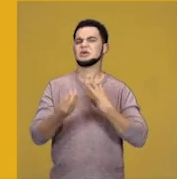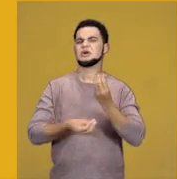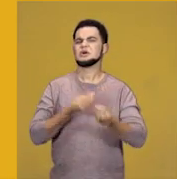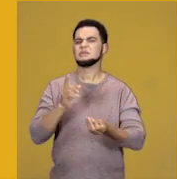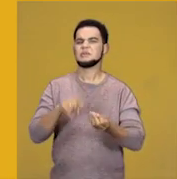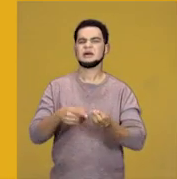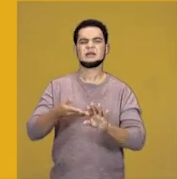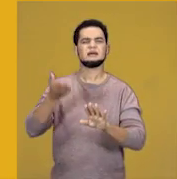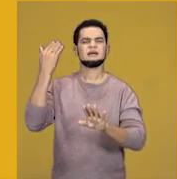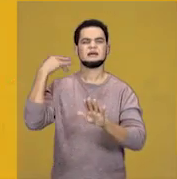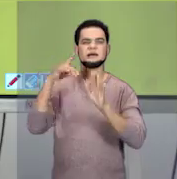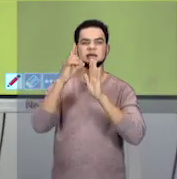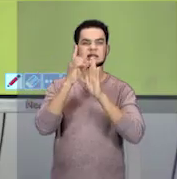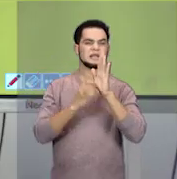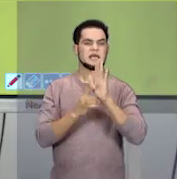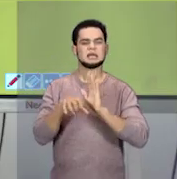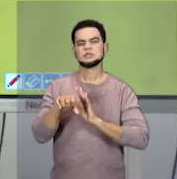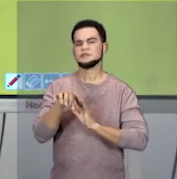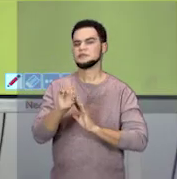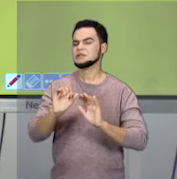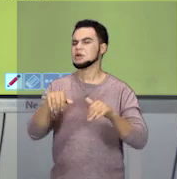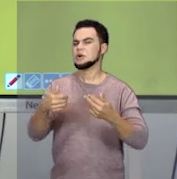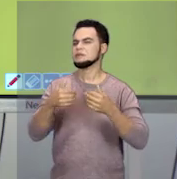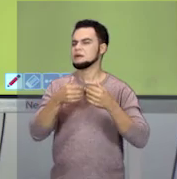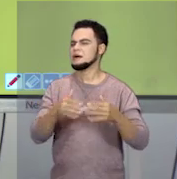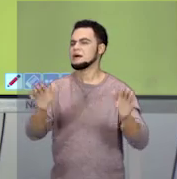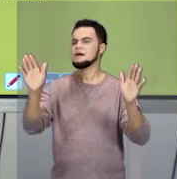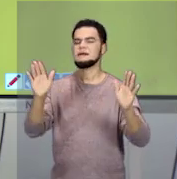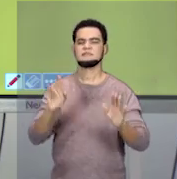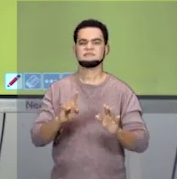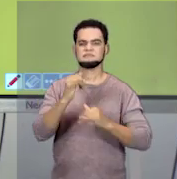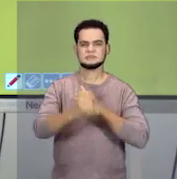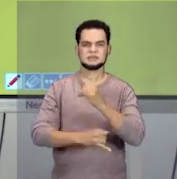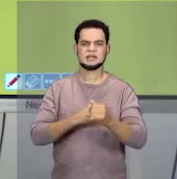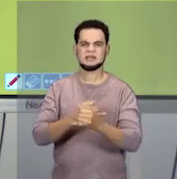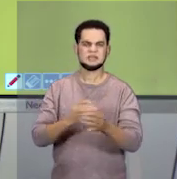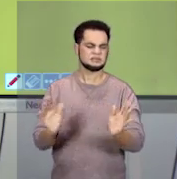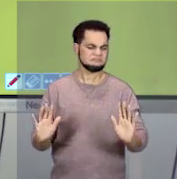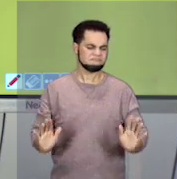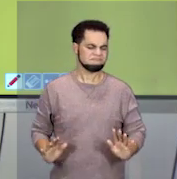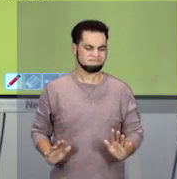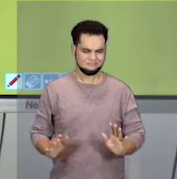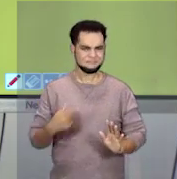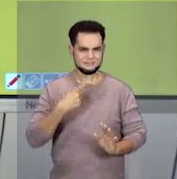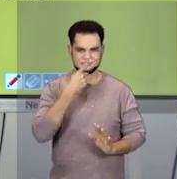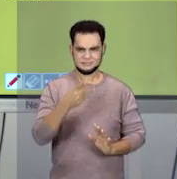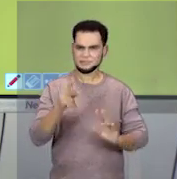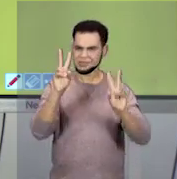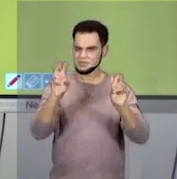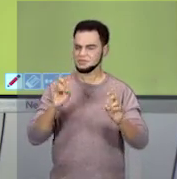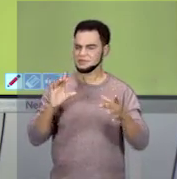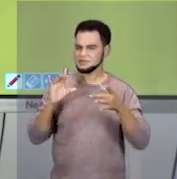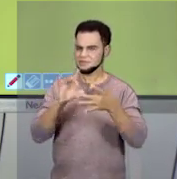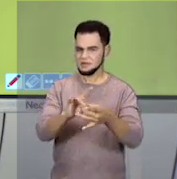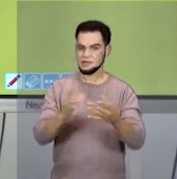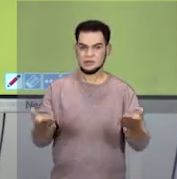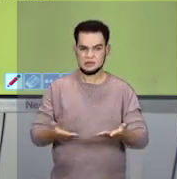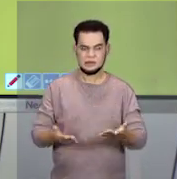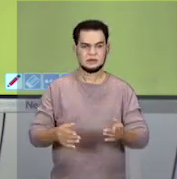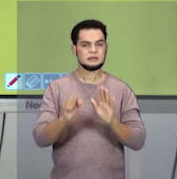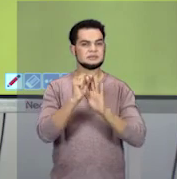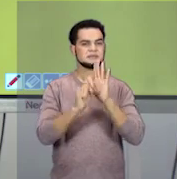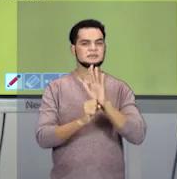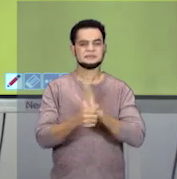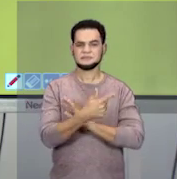90, quando foi que a internet começou a ascender, tá? Eu estou falando de viver em rede no século XXI.